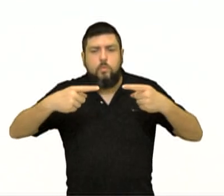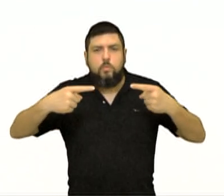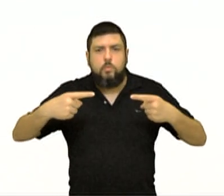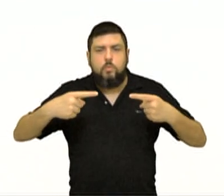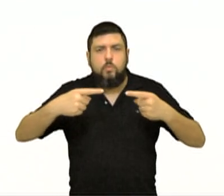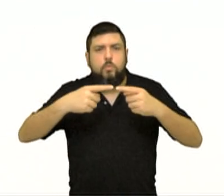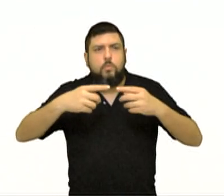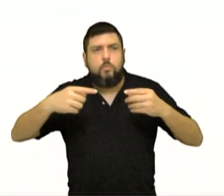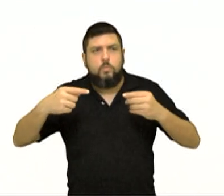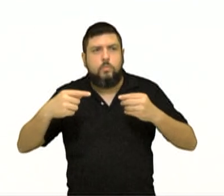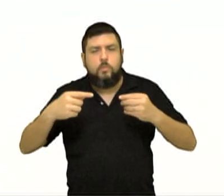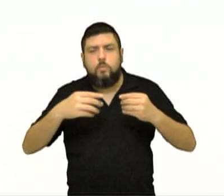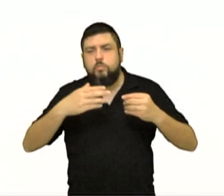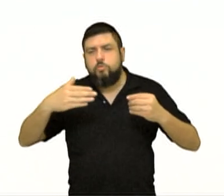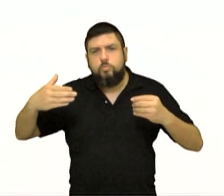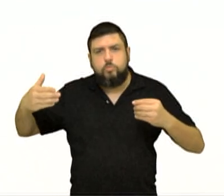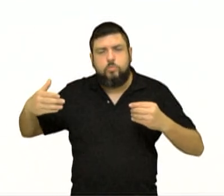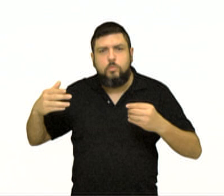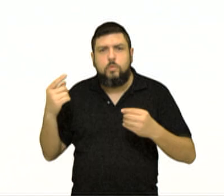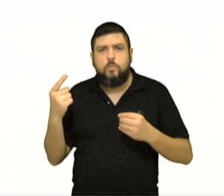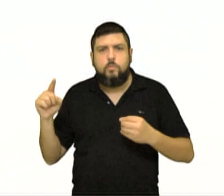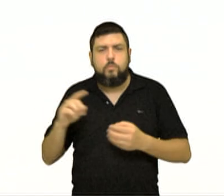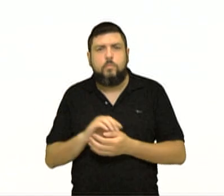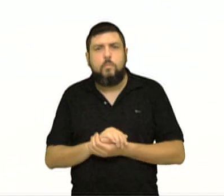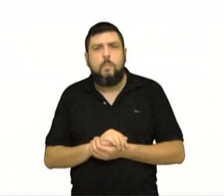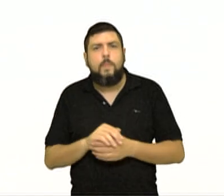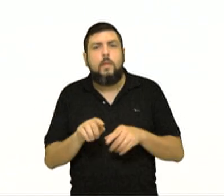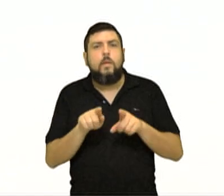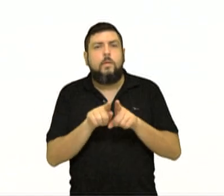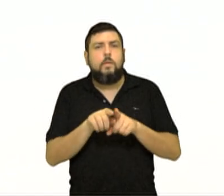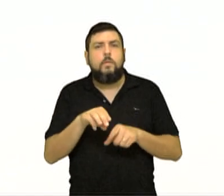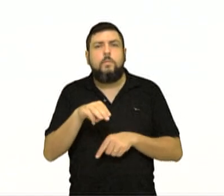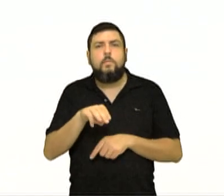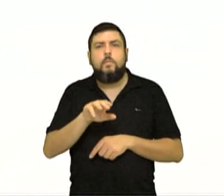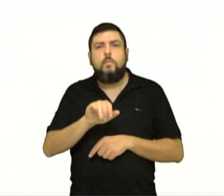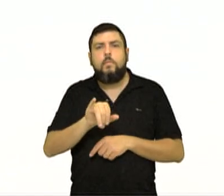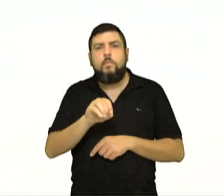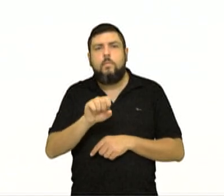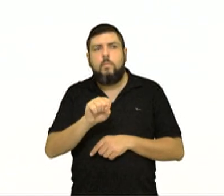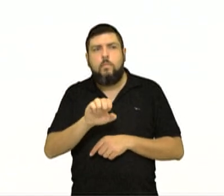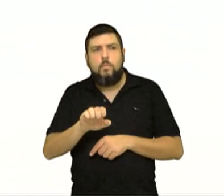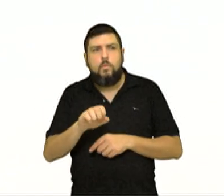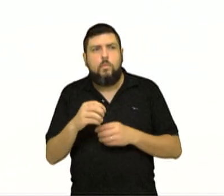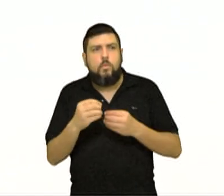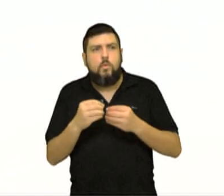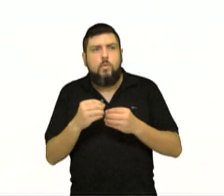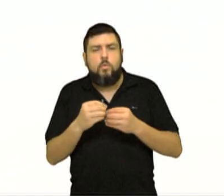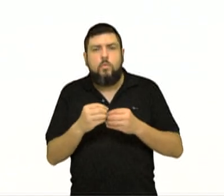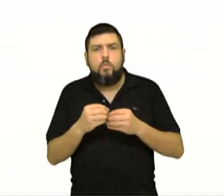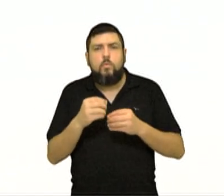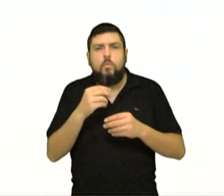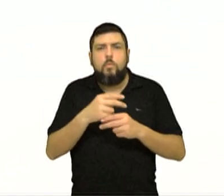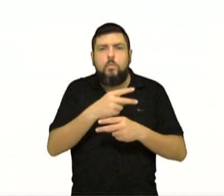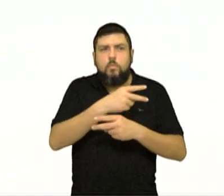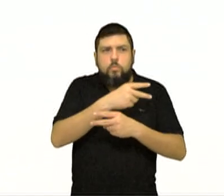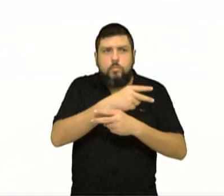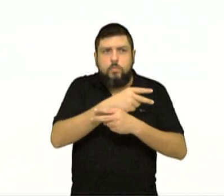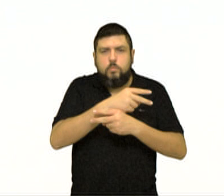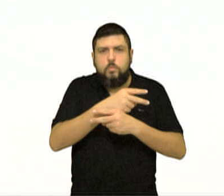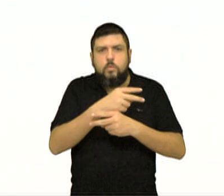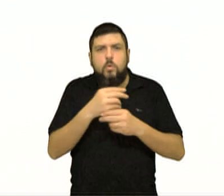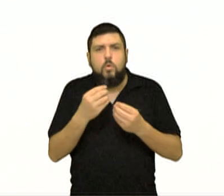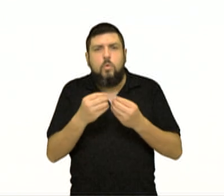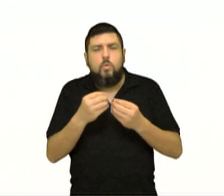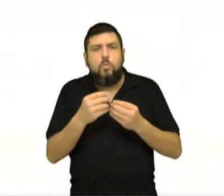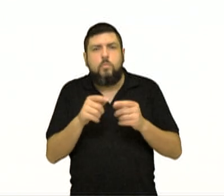também pode acontecer um processo na meiose, né? Um processo especial que só ocorre na meiose, em que os cromossomos homólogos, ou seja,